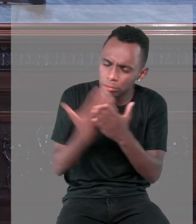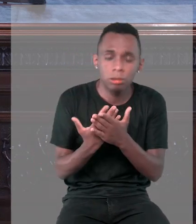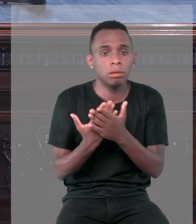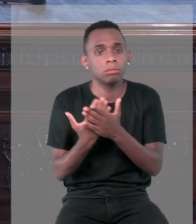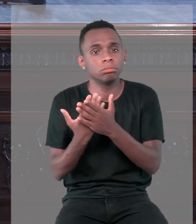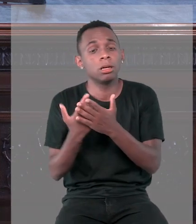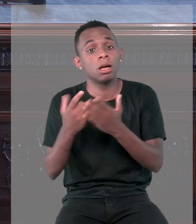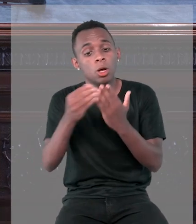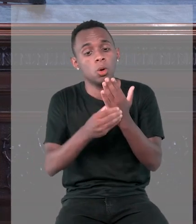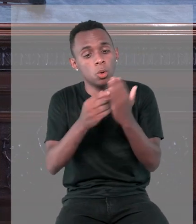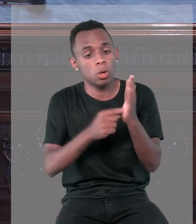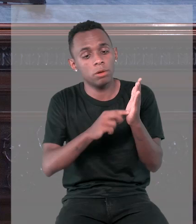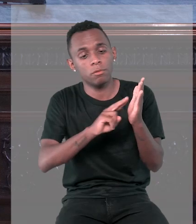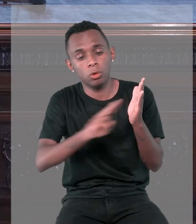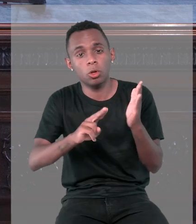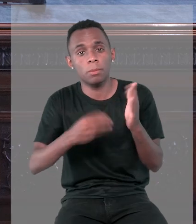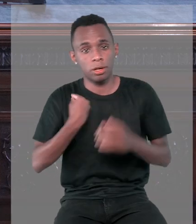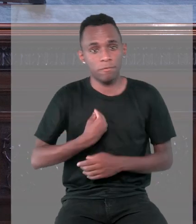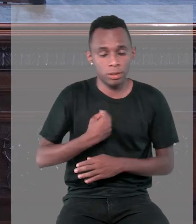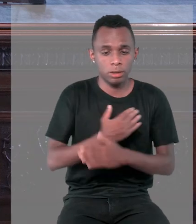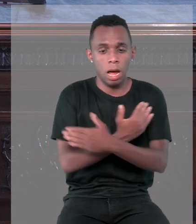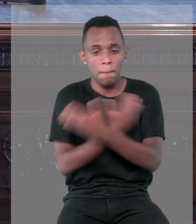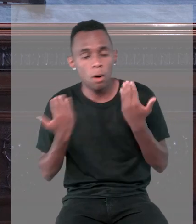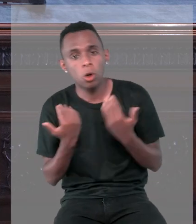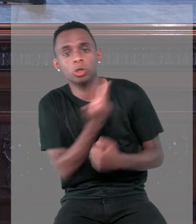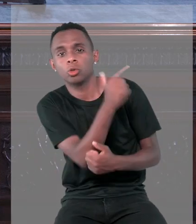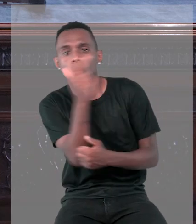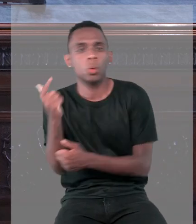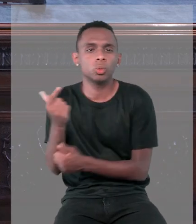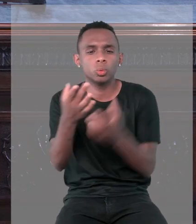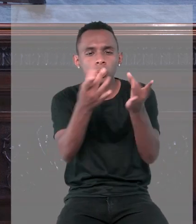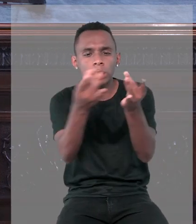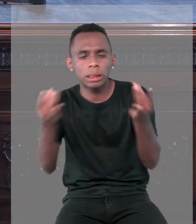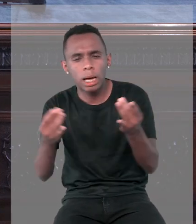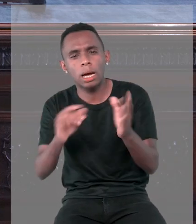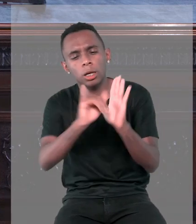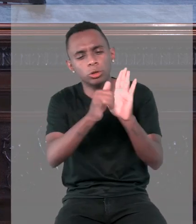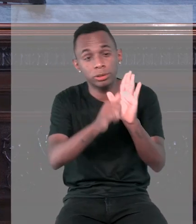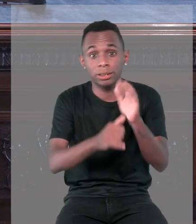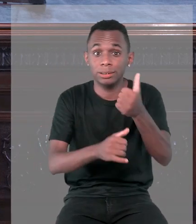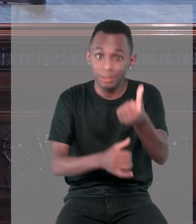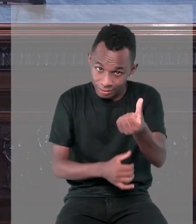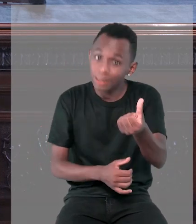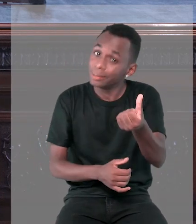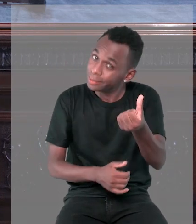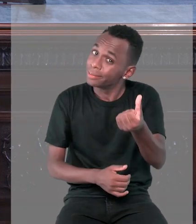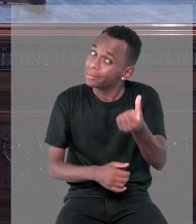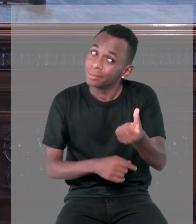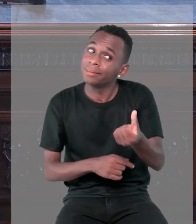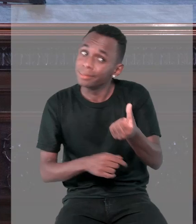e esse livro se chama A Vida, a Morte e Outros Penduricalhos, são 16 contos, 16 e o Caio.